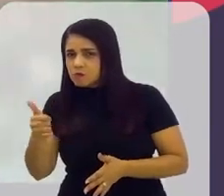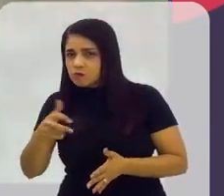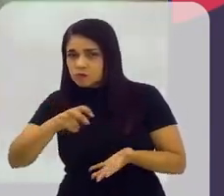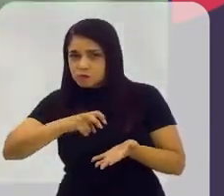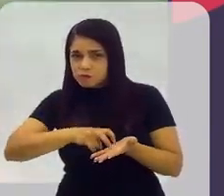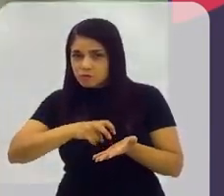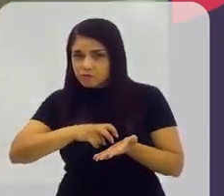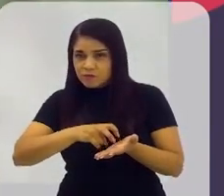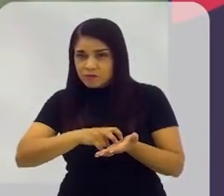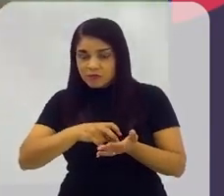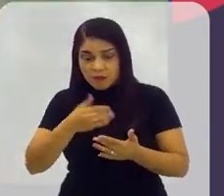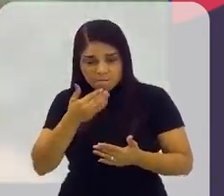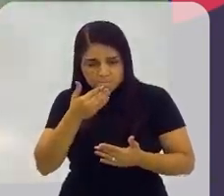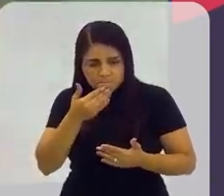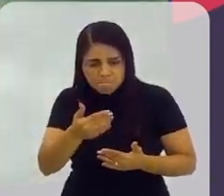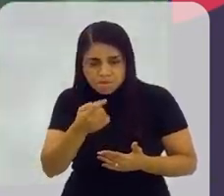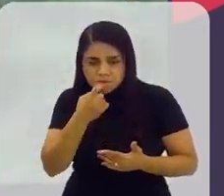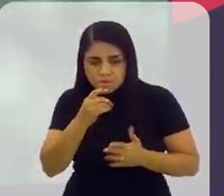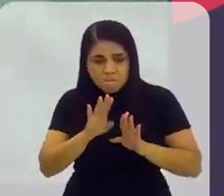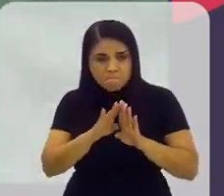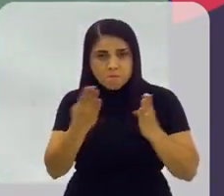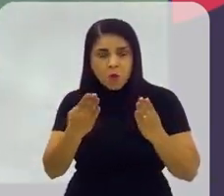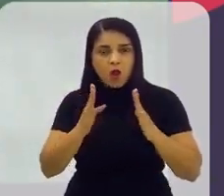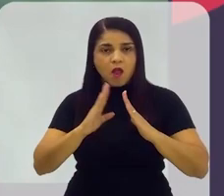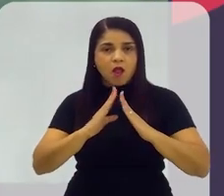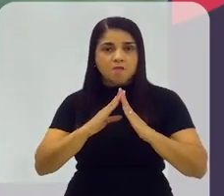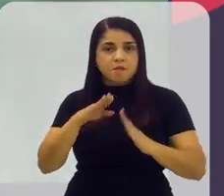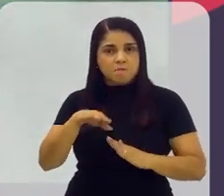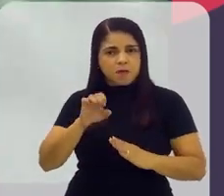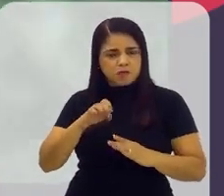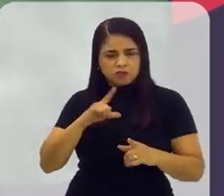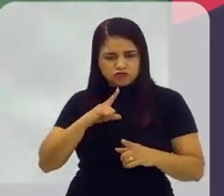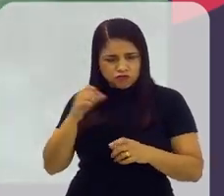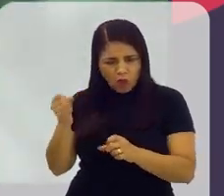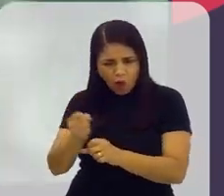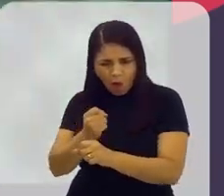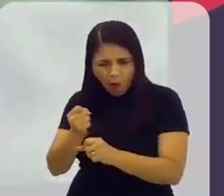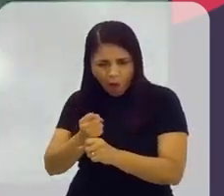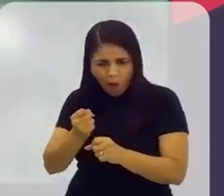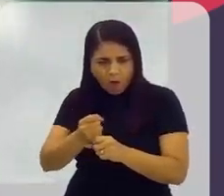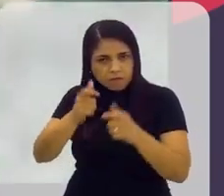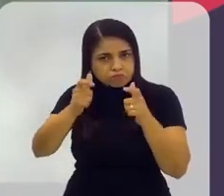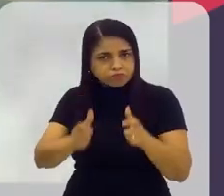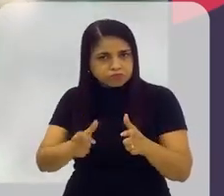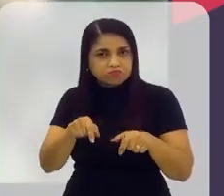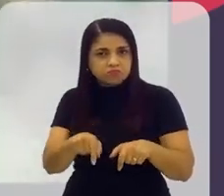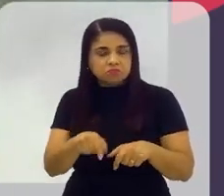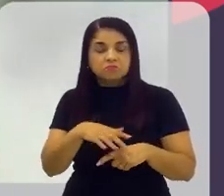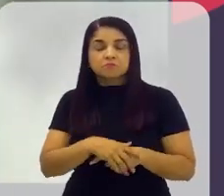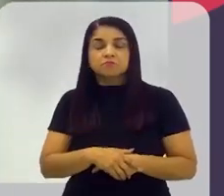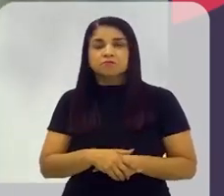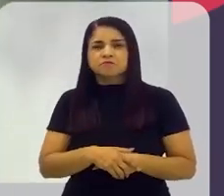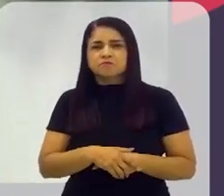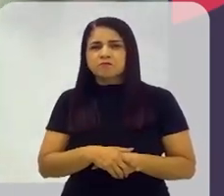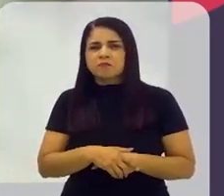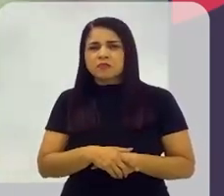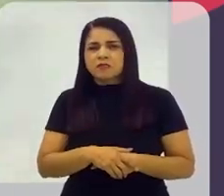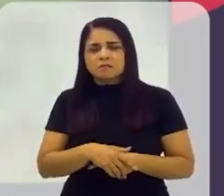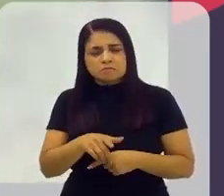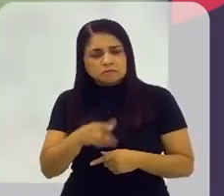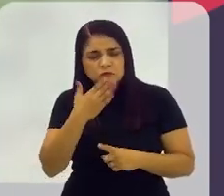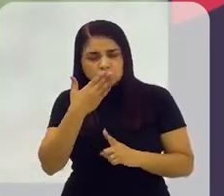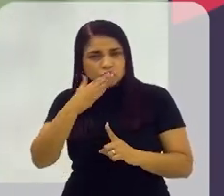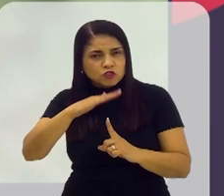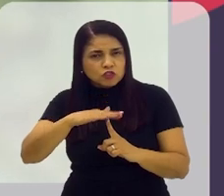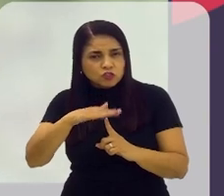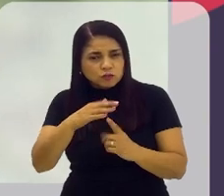manhã. E como ela estava bem na porta da casa da minha mãe, estava acontecendo uma obra nesse local, e ela é